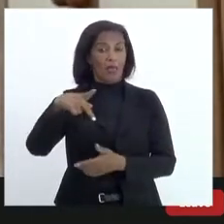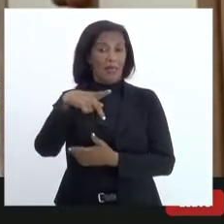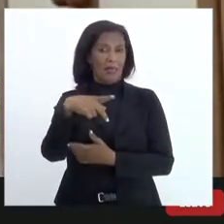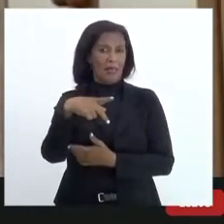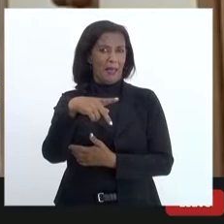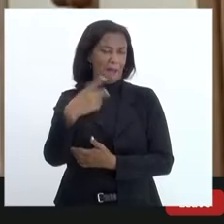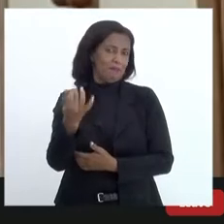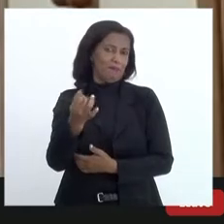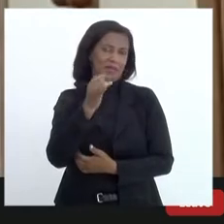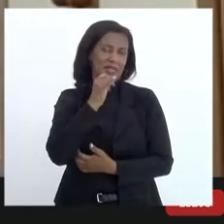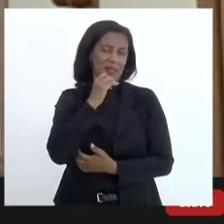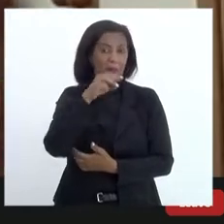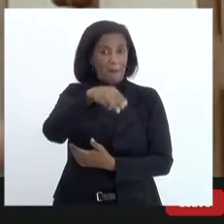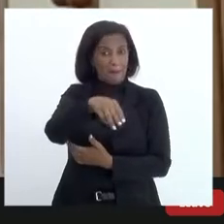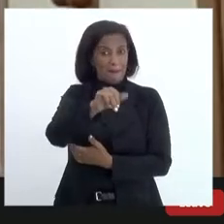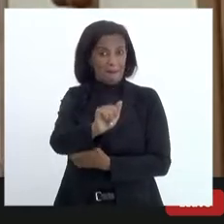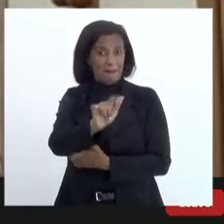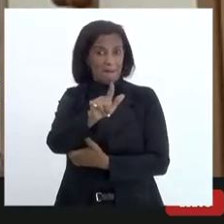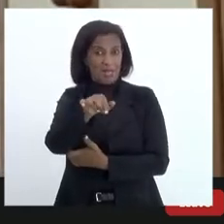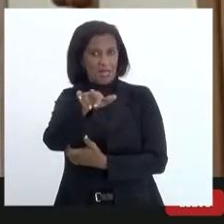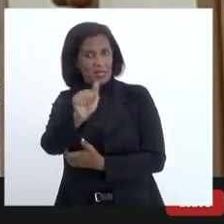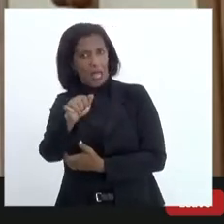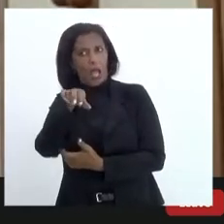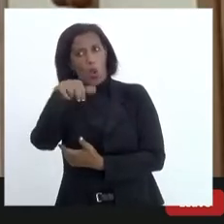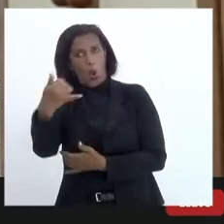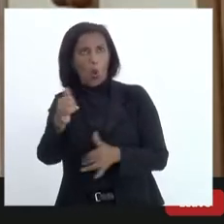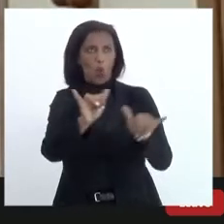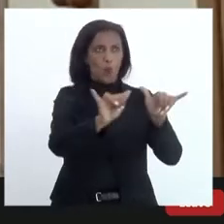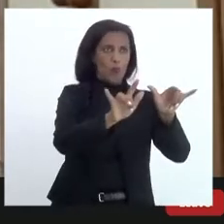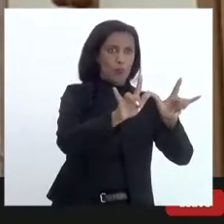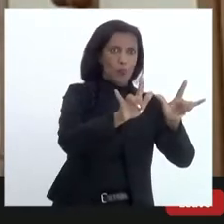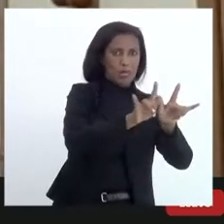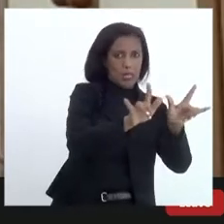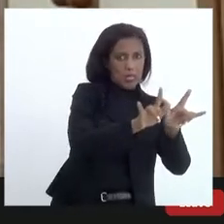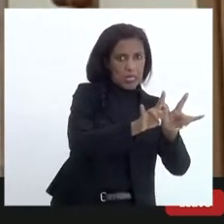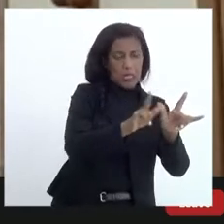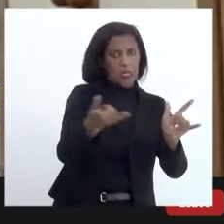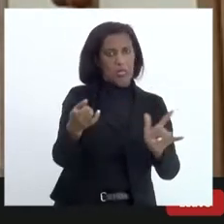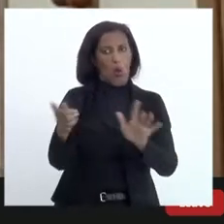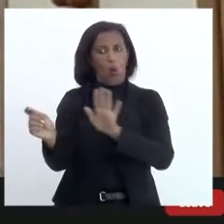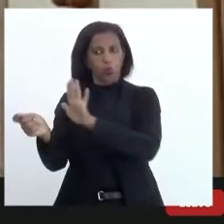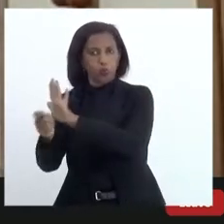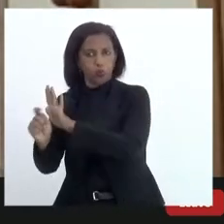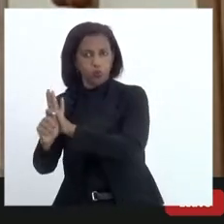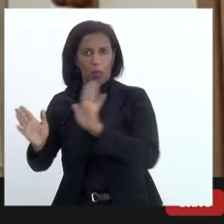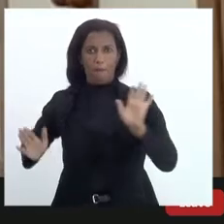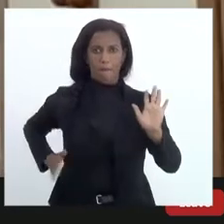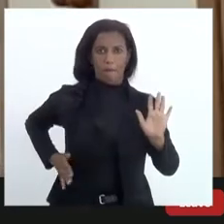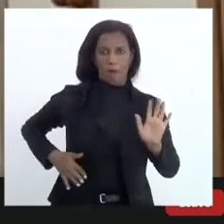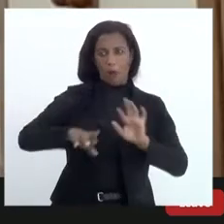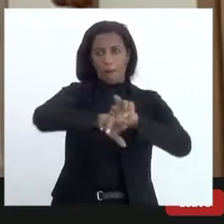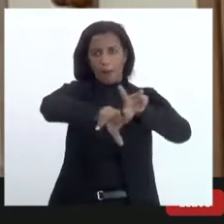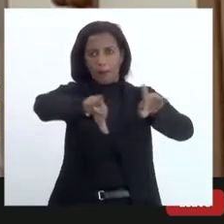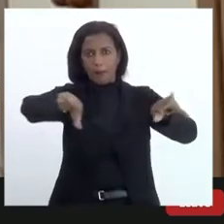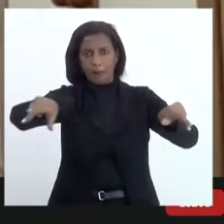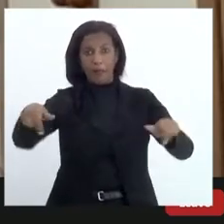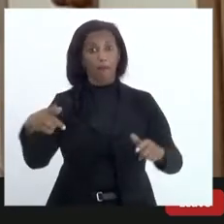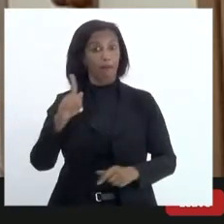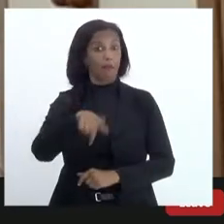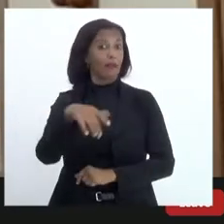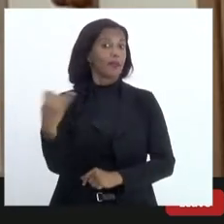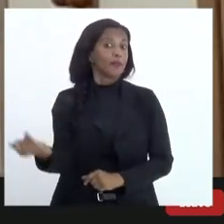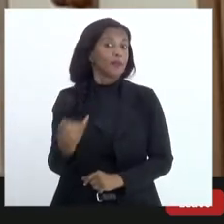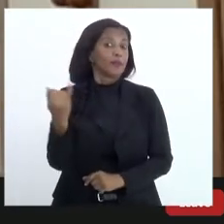né, não só o tráfico de drogas, mas a milícia também. E aí é importante,